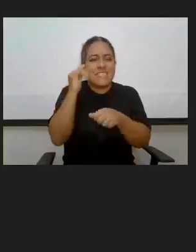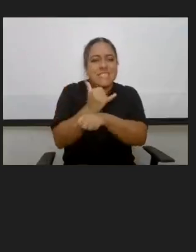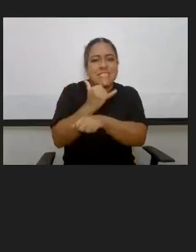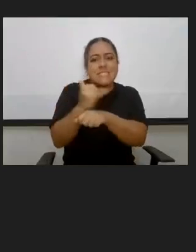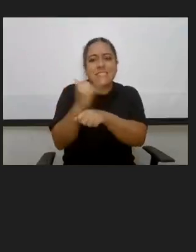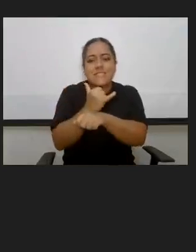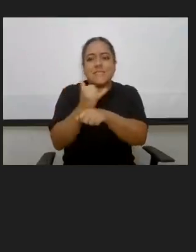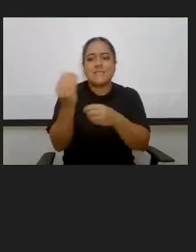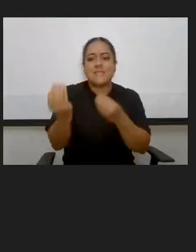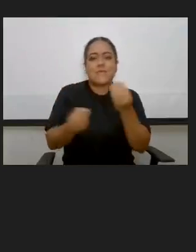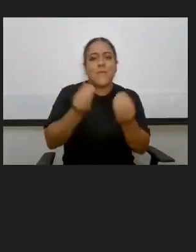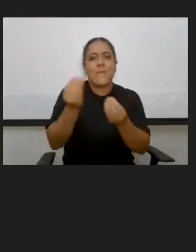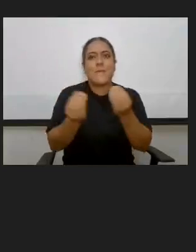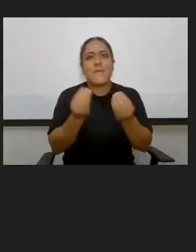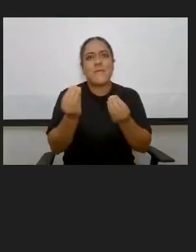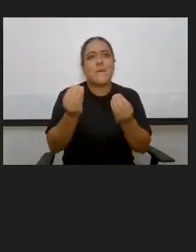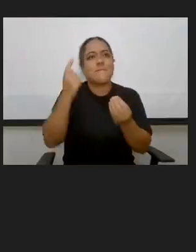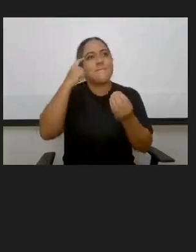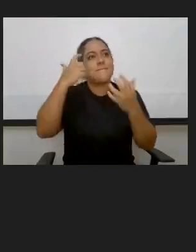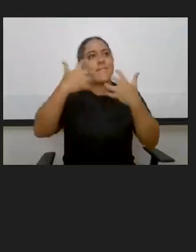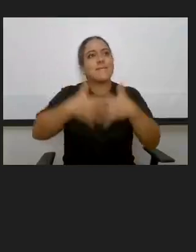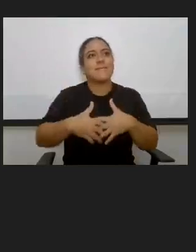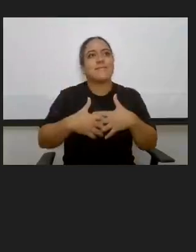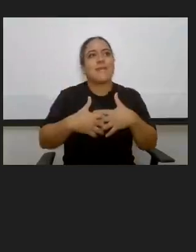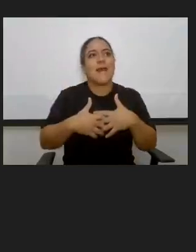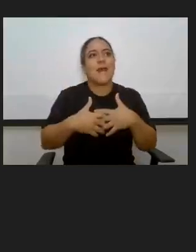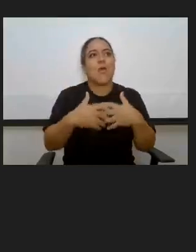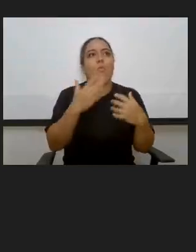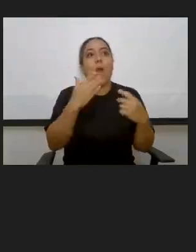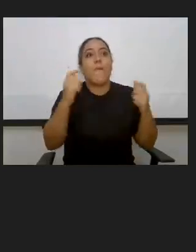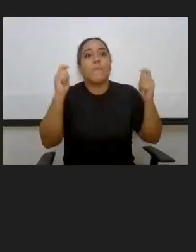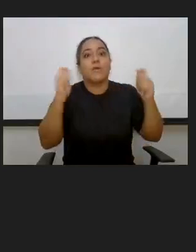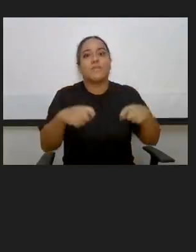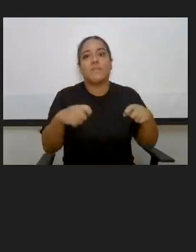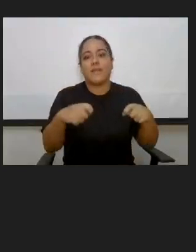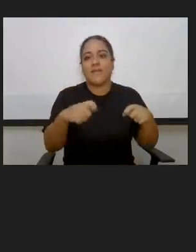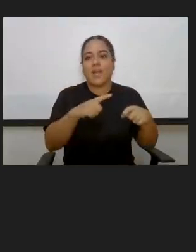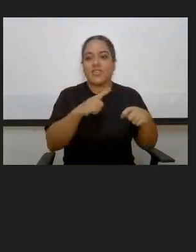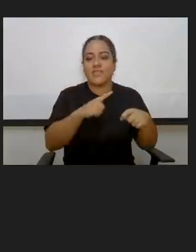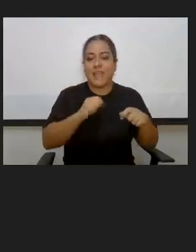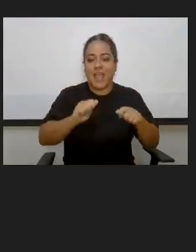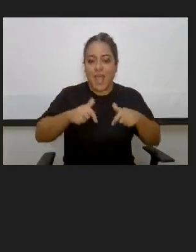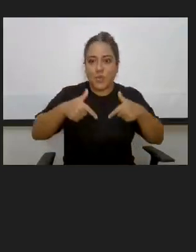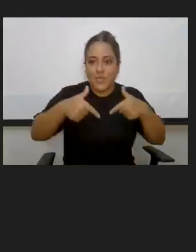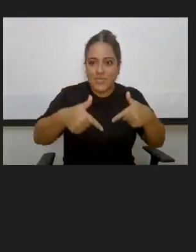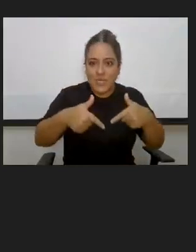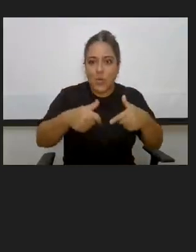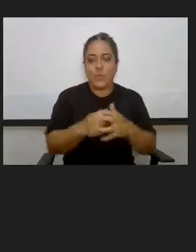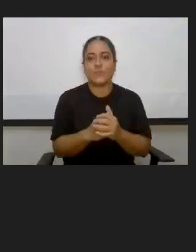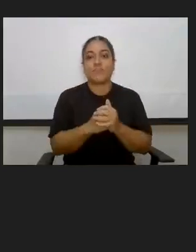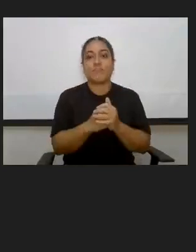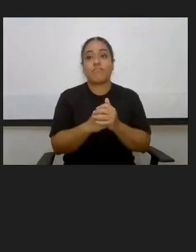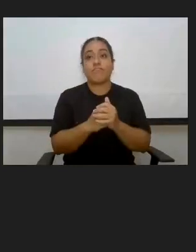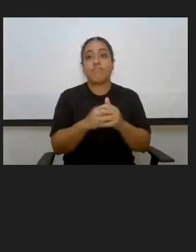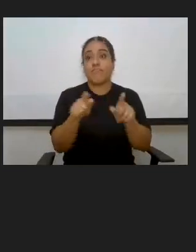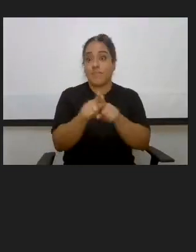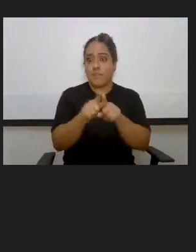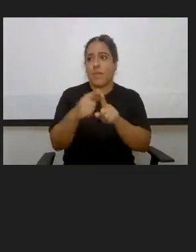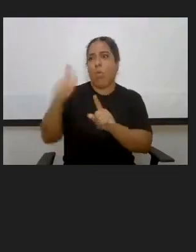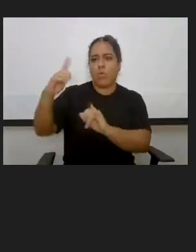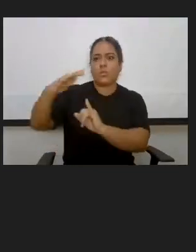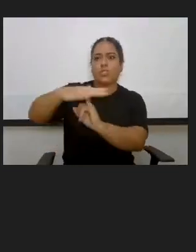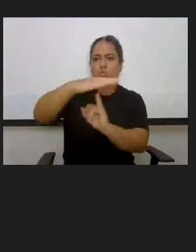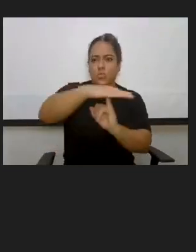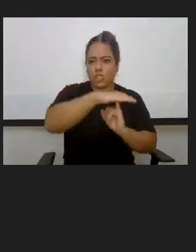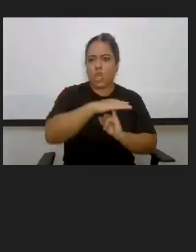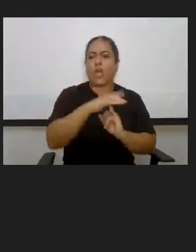tentando pensar nessas possibilidades de atuação, assim outras instituições também